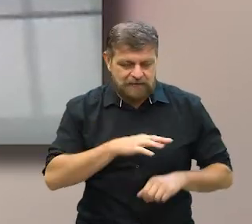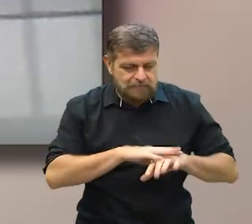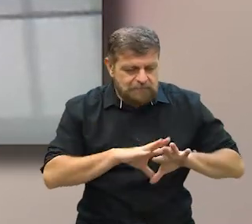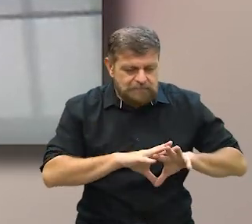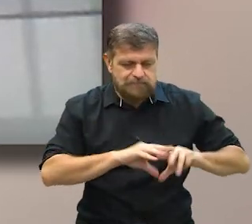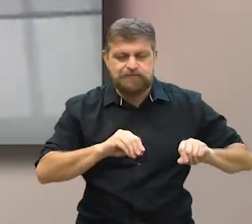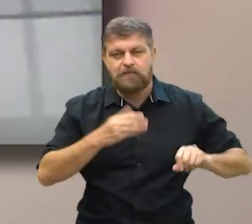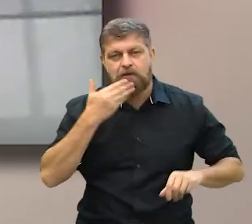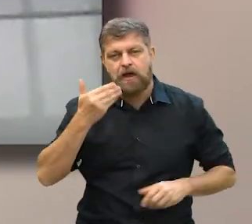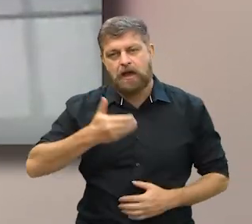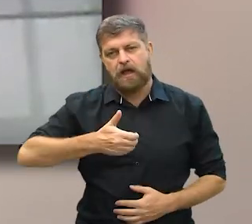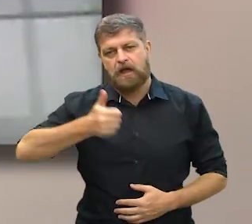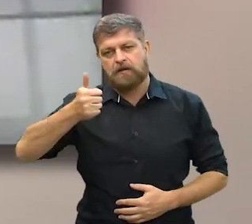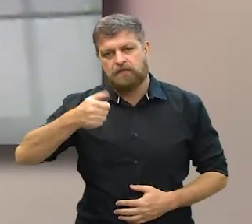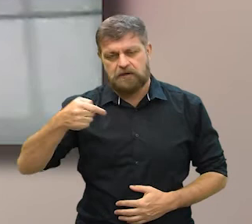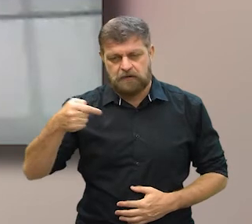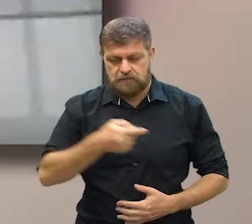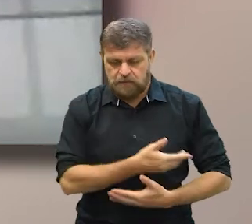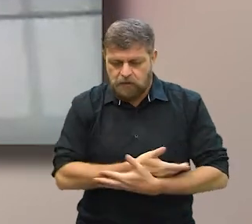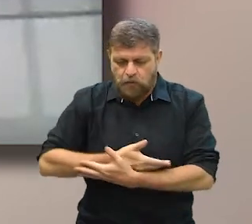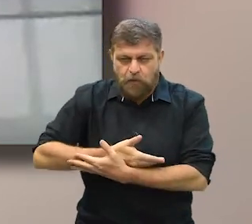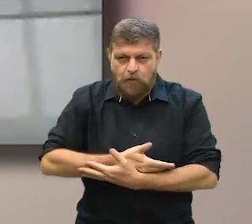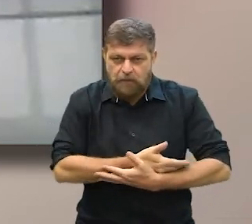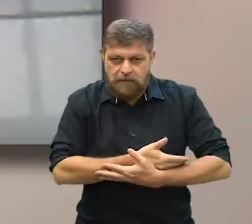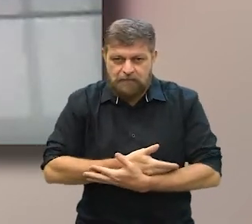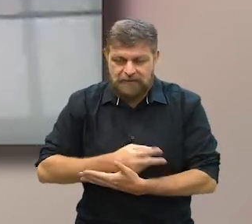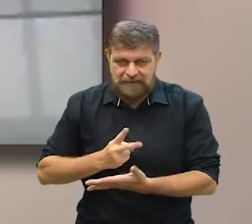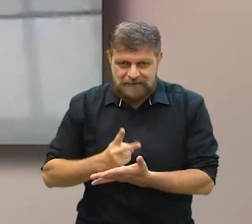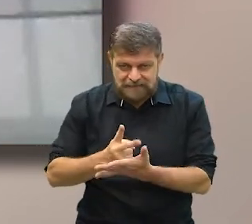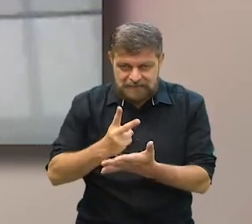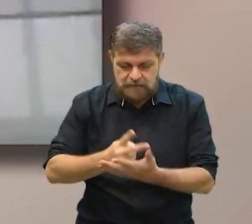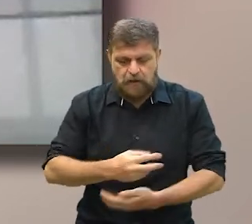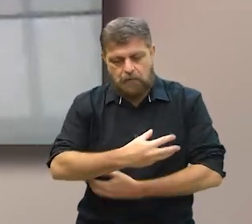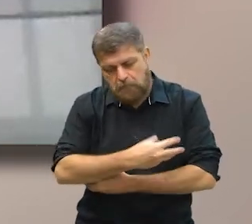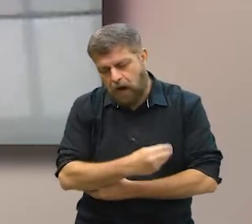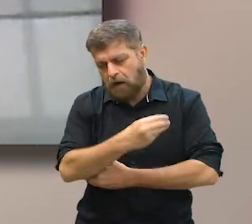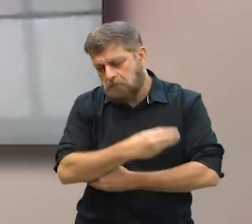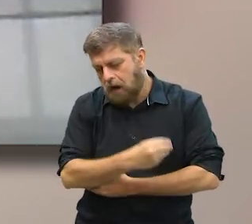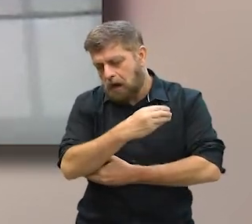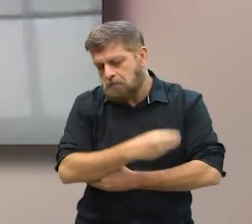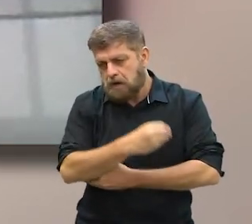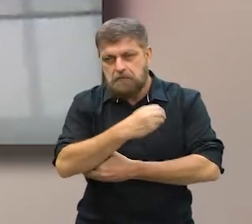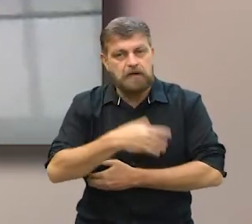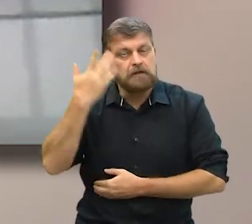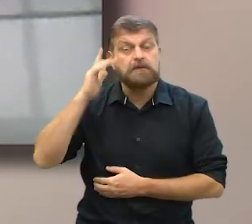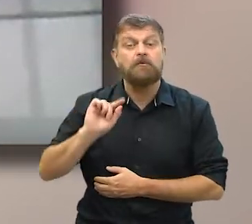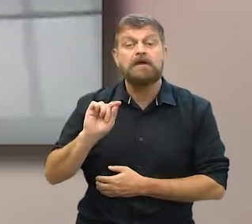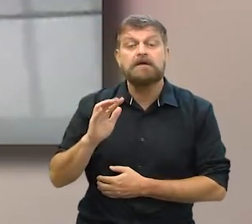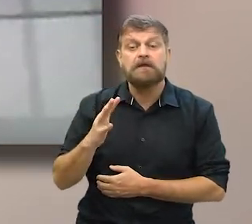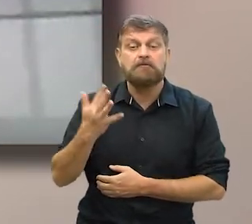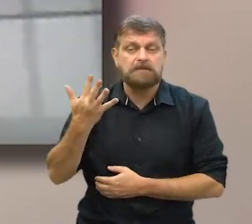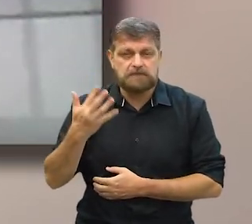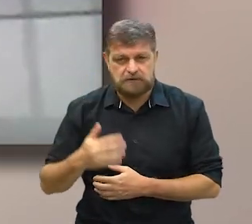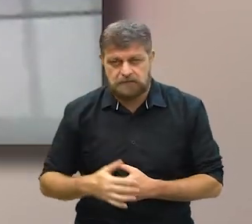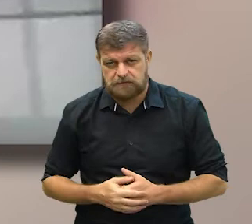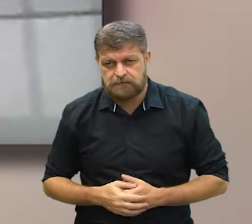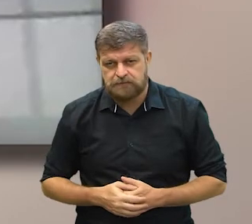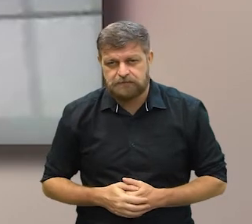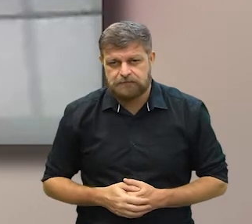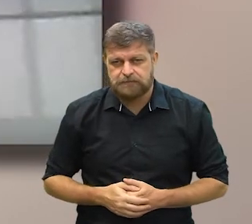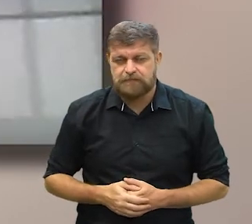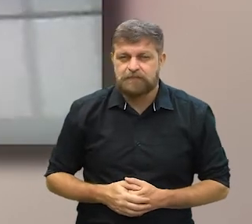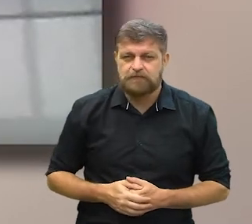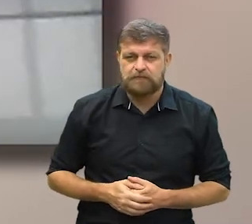e a gente tem uma solução melhor para esse acordado, do que sempre dá mamar,